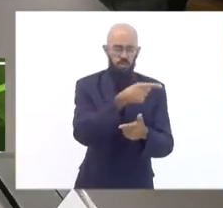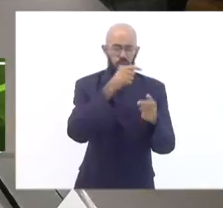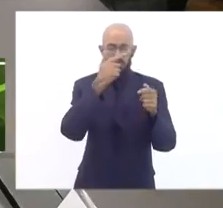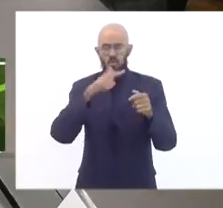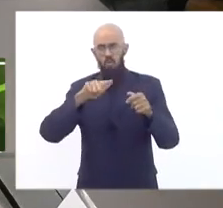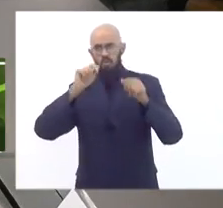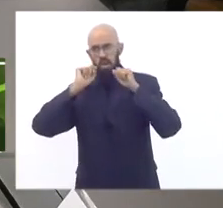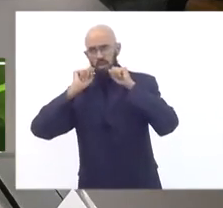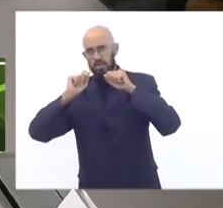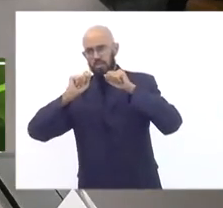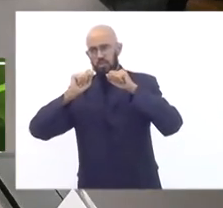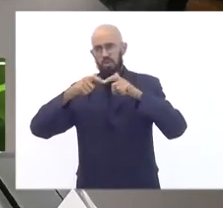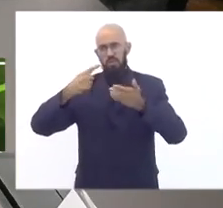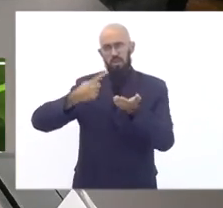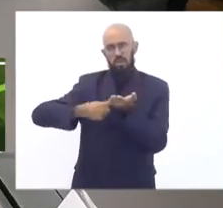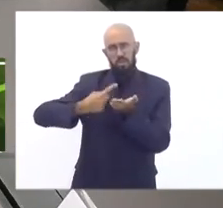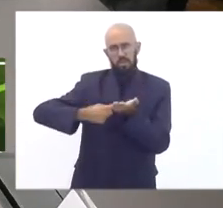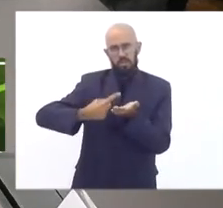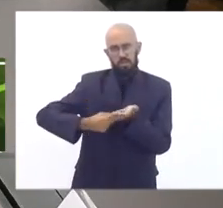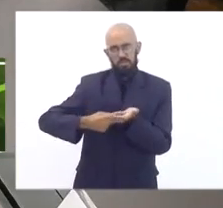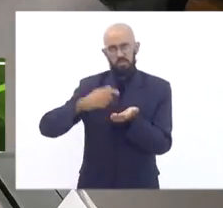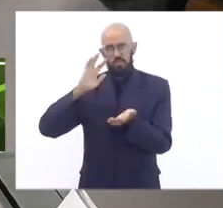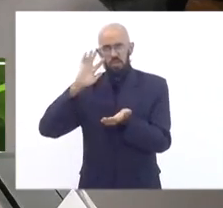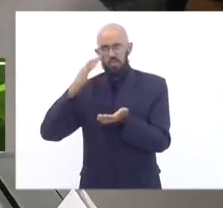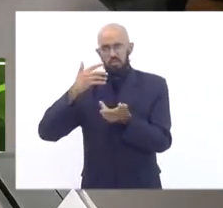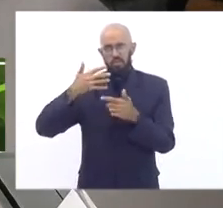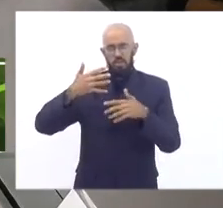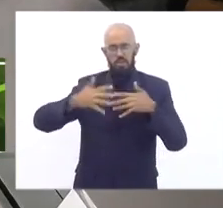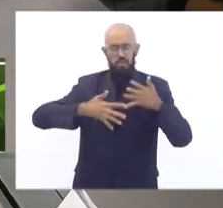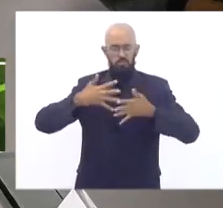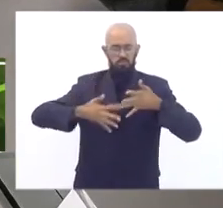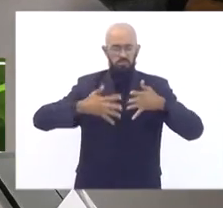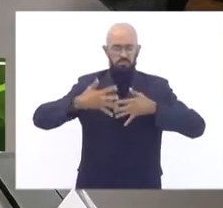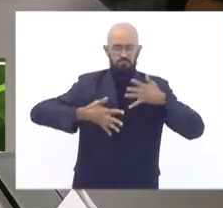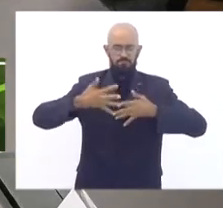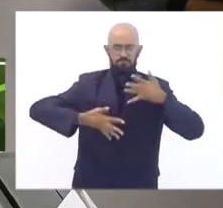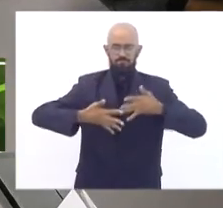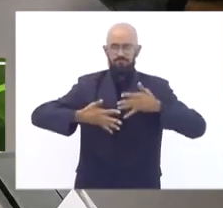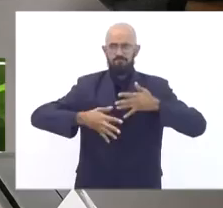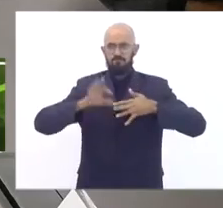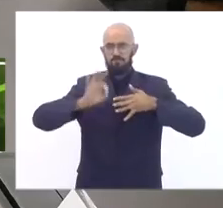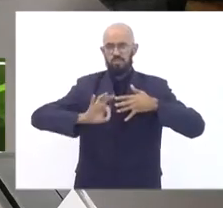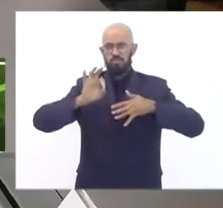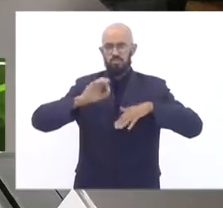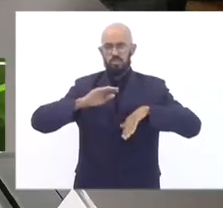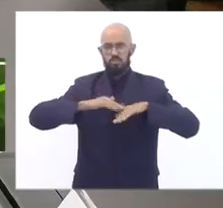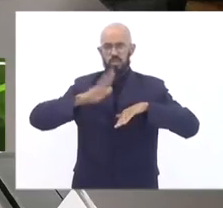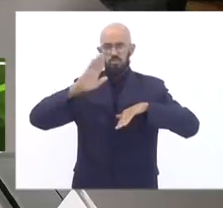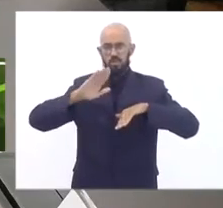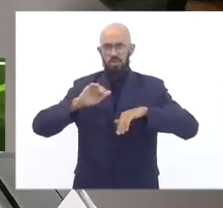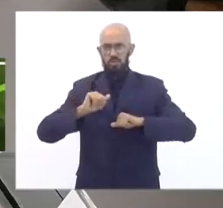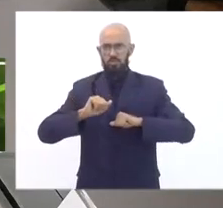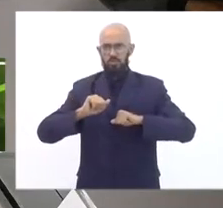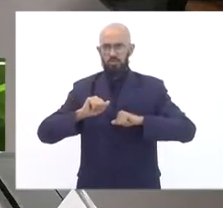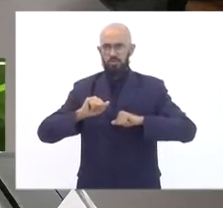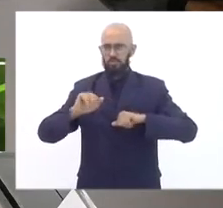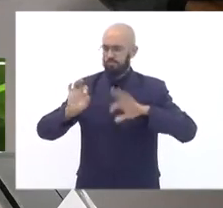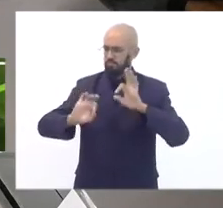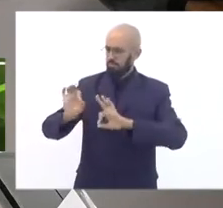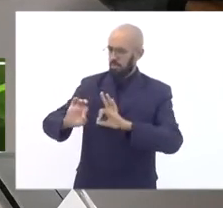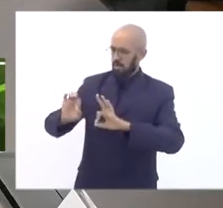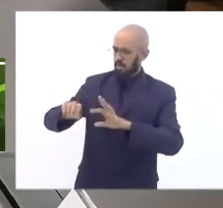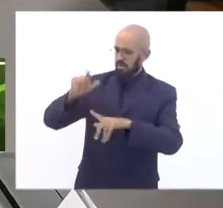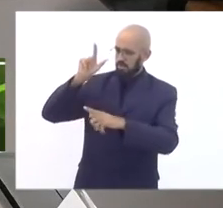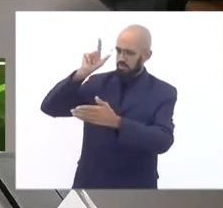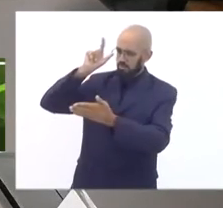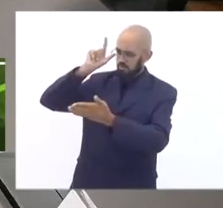atrativa, no sentido de resolver essa questão do embrólio do percentual do aumento da tarifa do trem. Deputado Lucinha, só pela ordem, por gentileza, você me consegue?